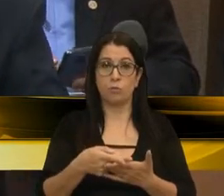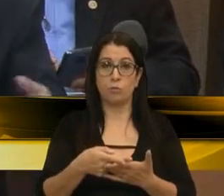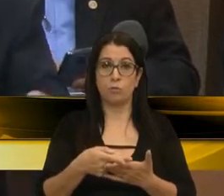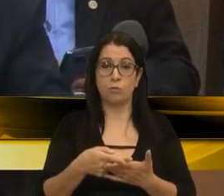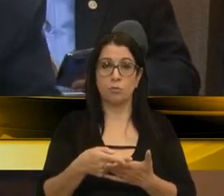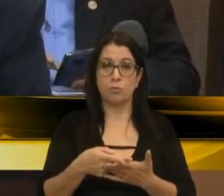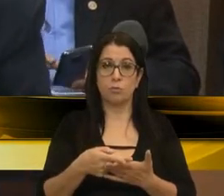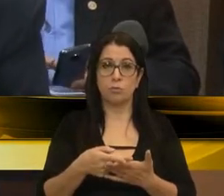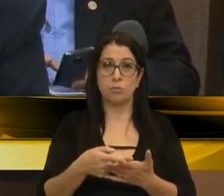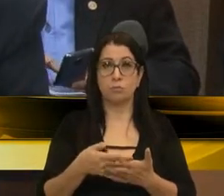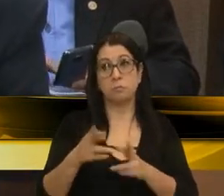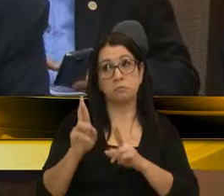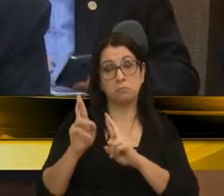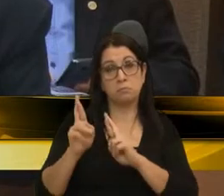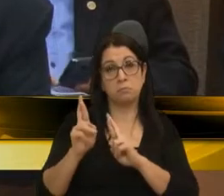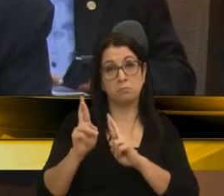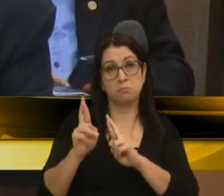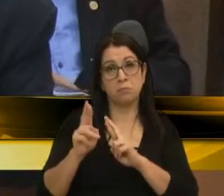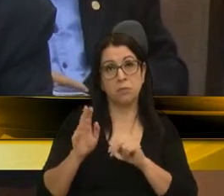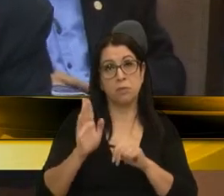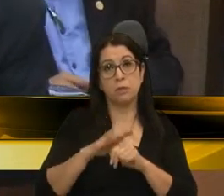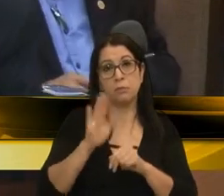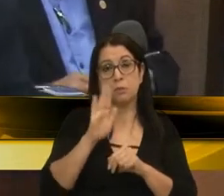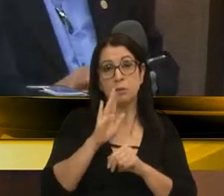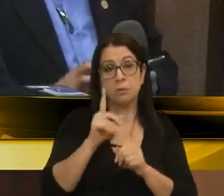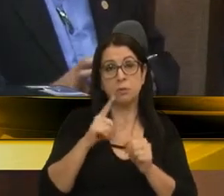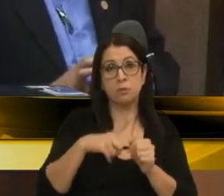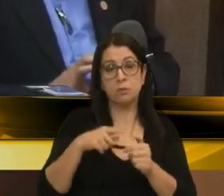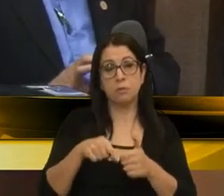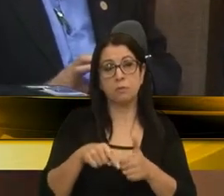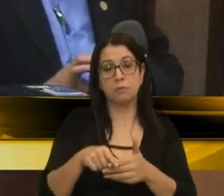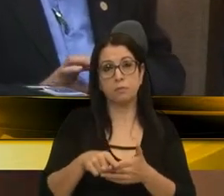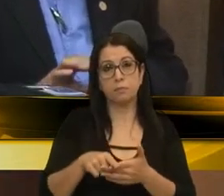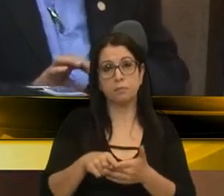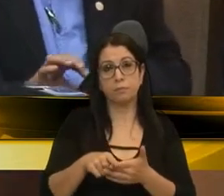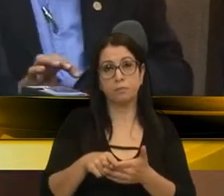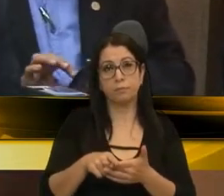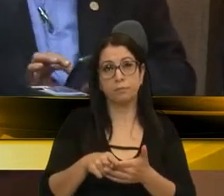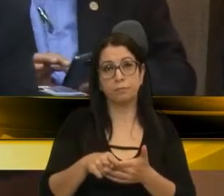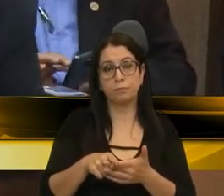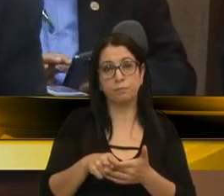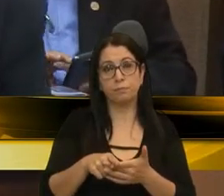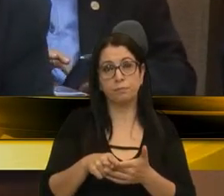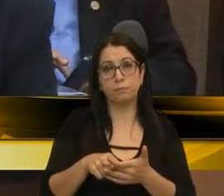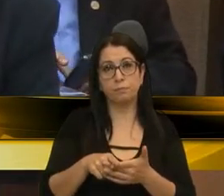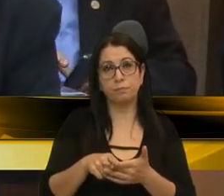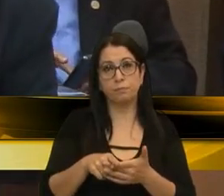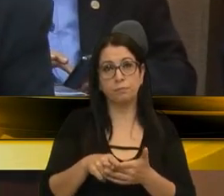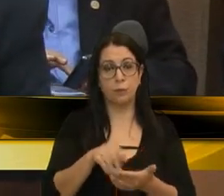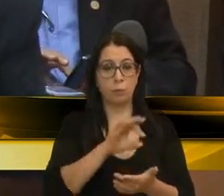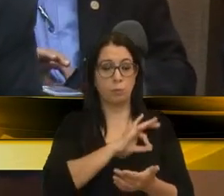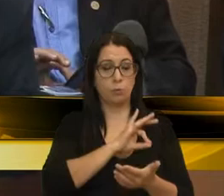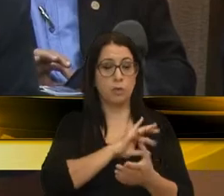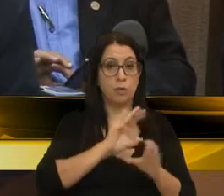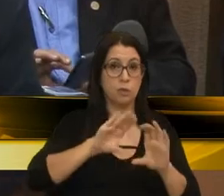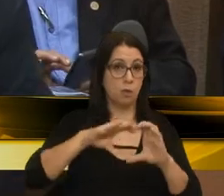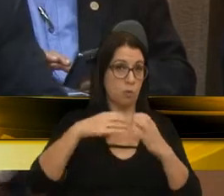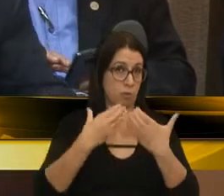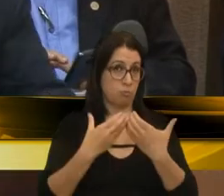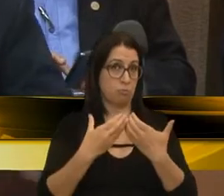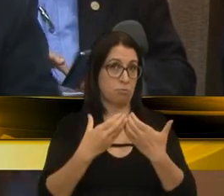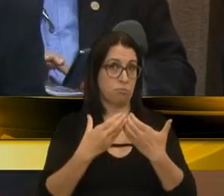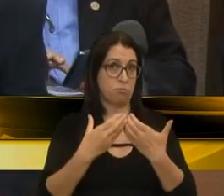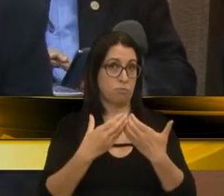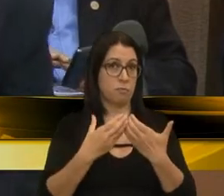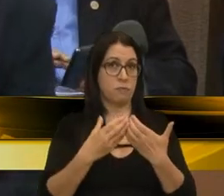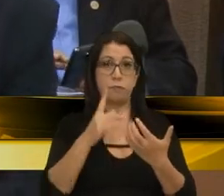na expectativa que logo, e aqui diz que não, vai ter a polícia comunitária. E foi aquele